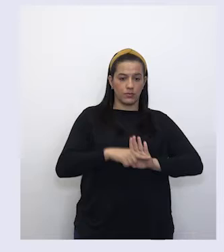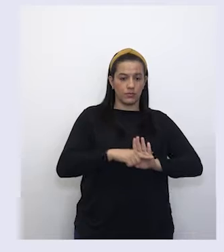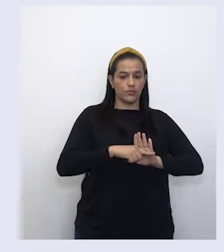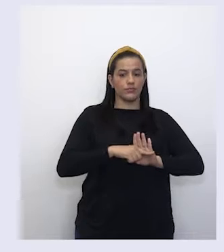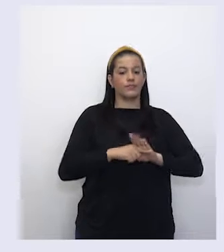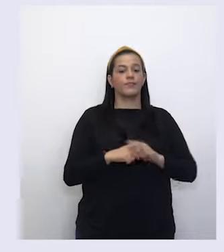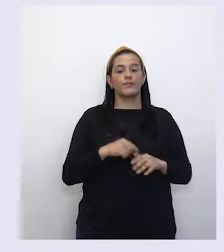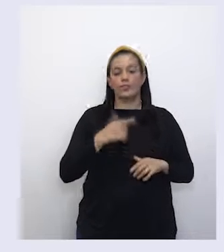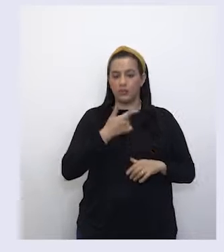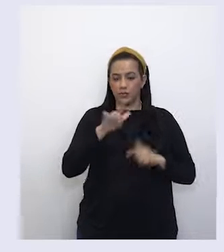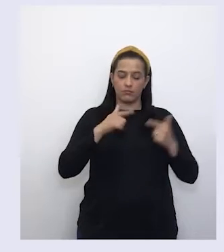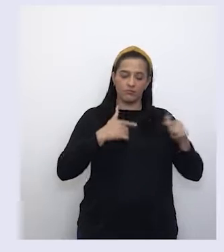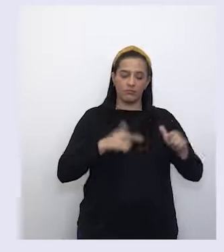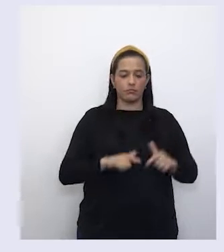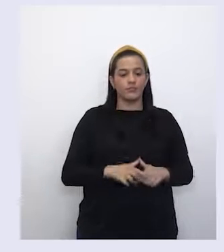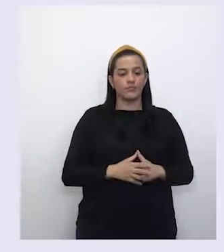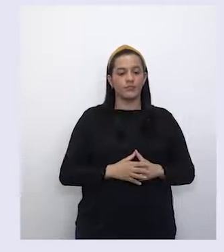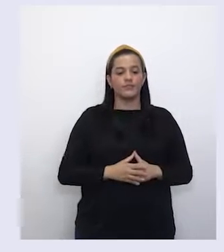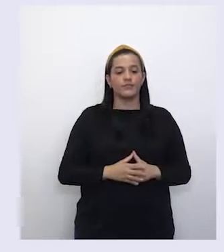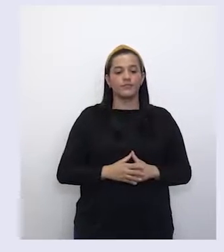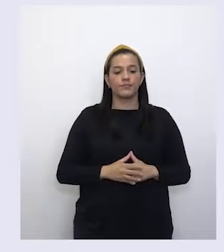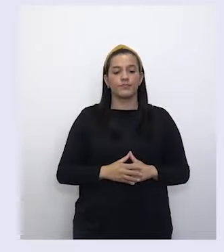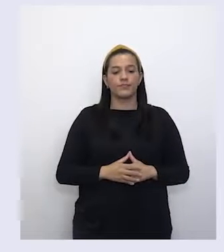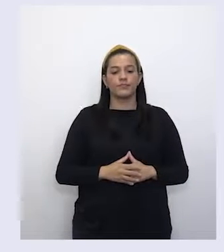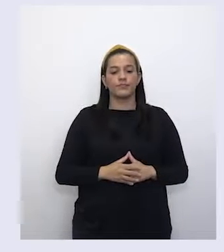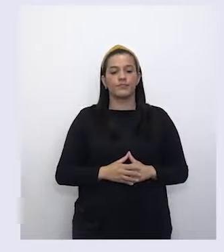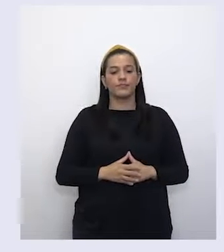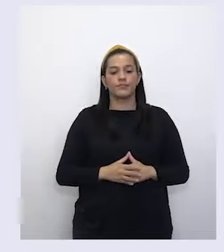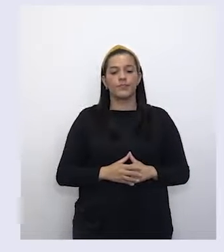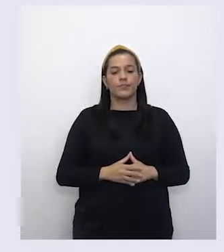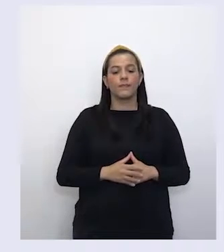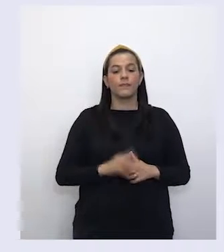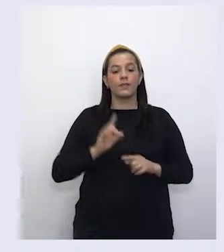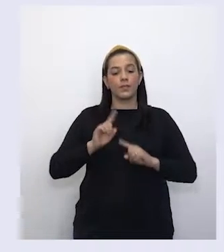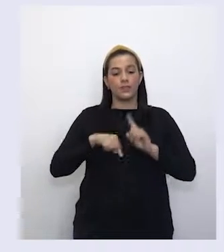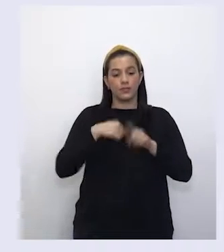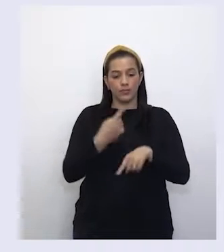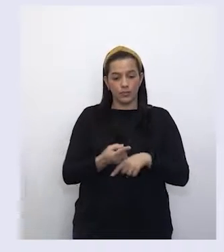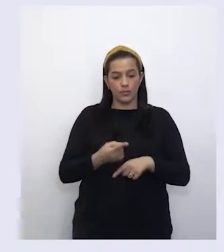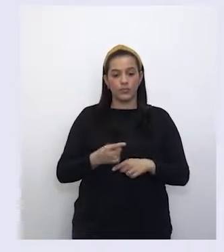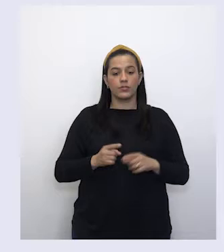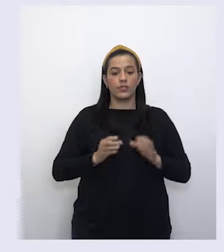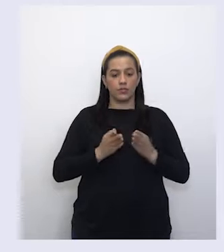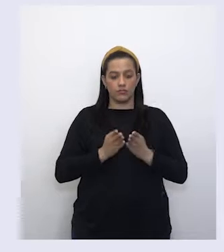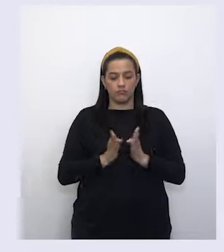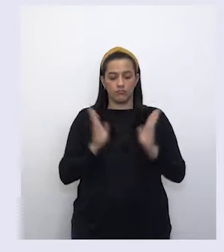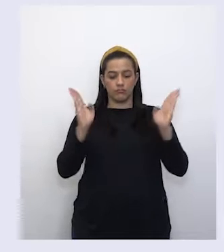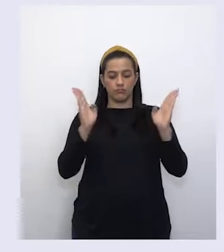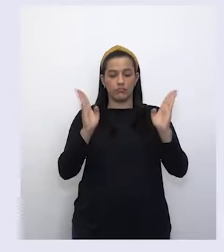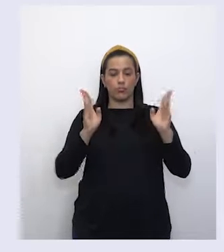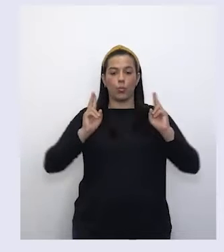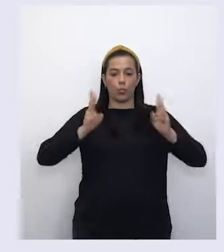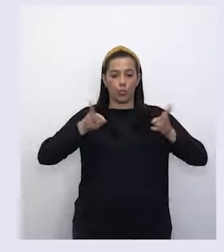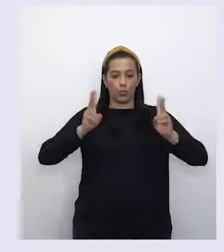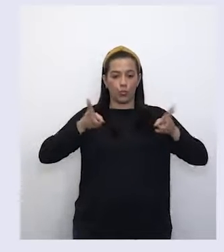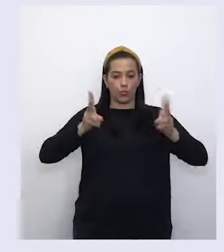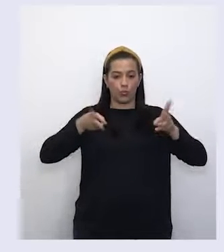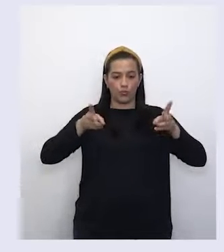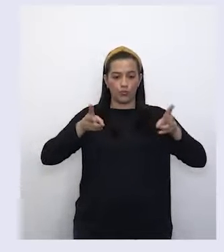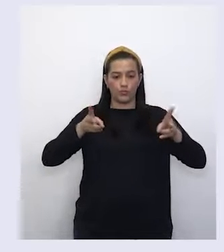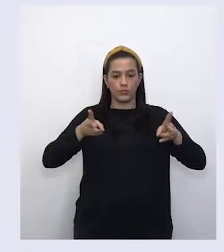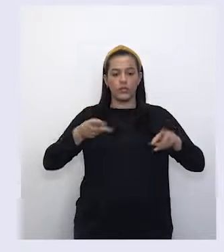negativo. E assim por diante. O capacitor se manteve com 10 microfarads